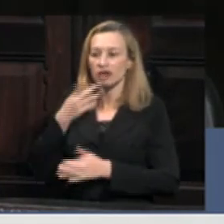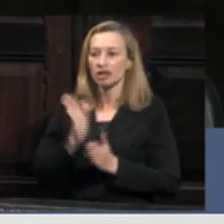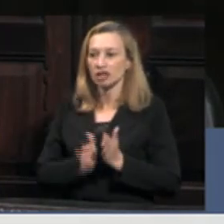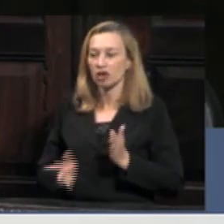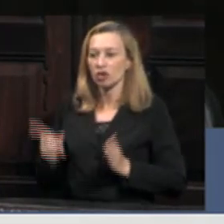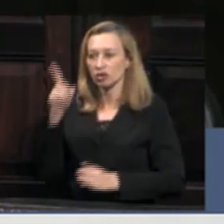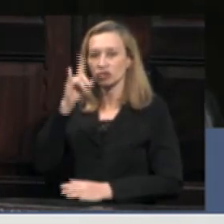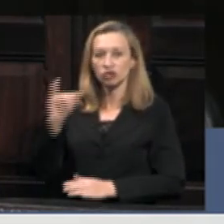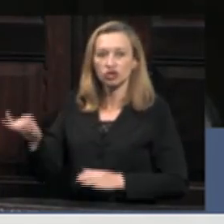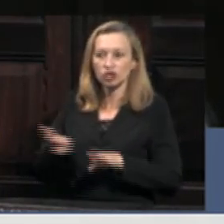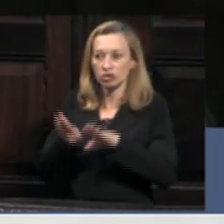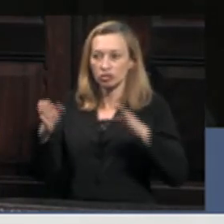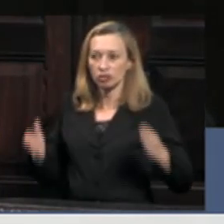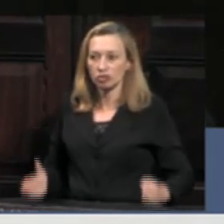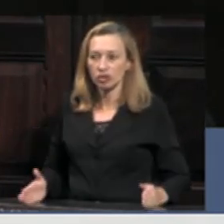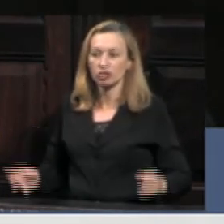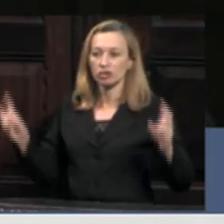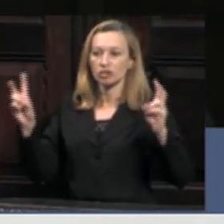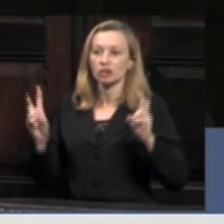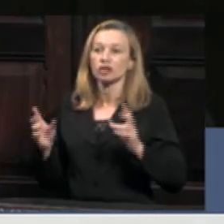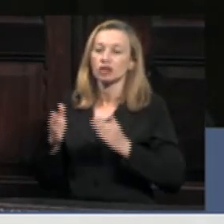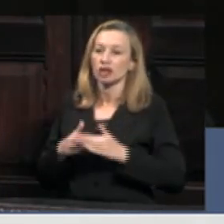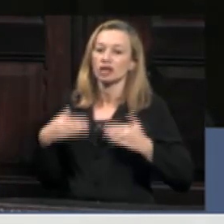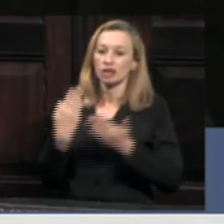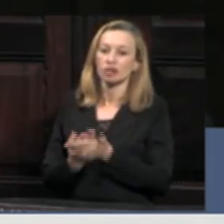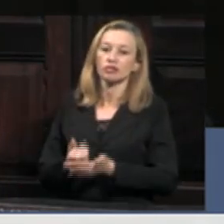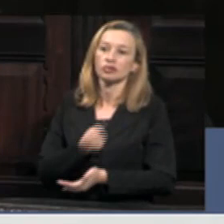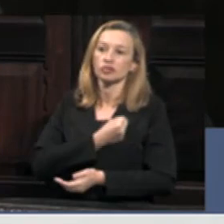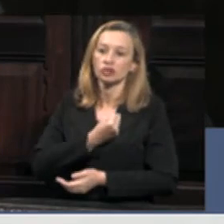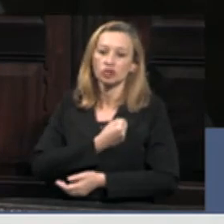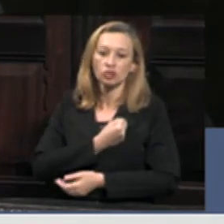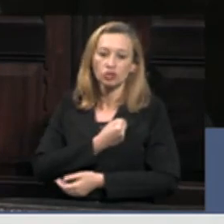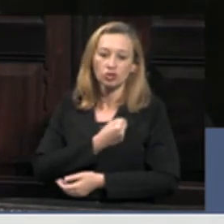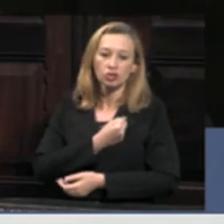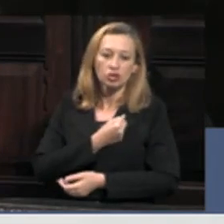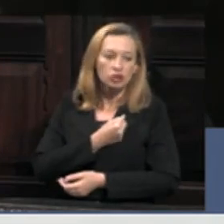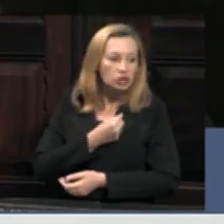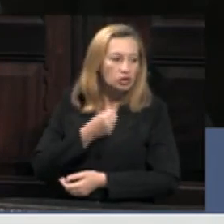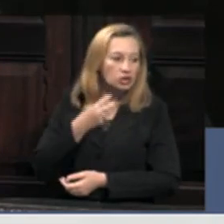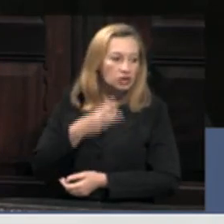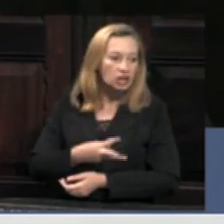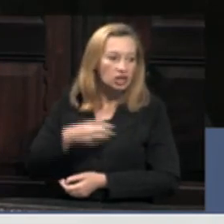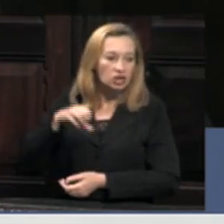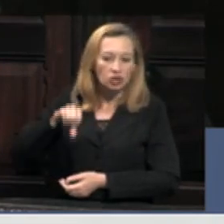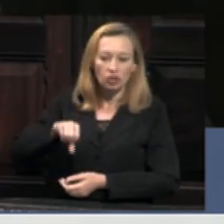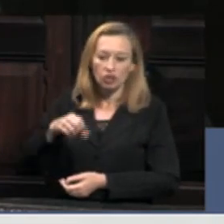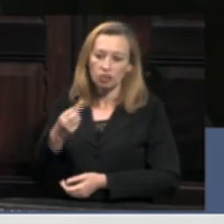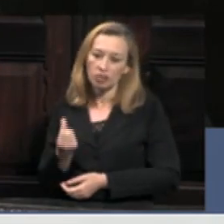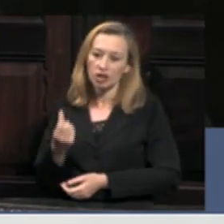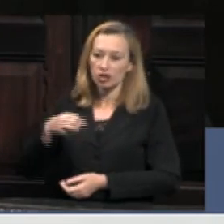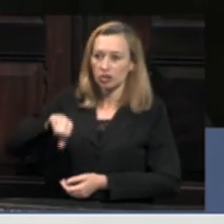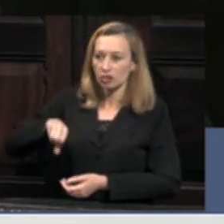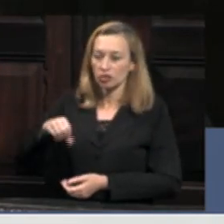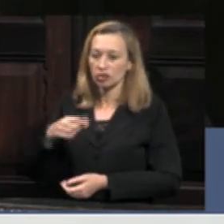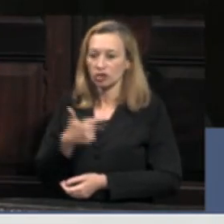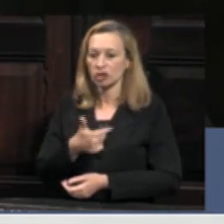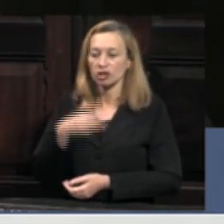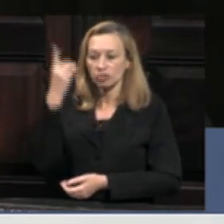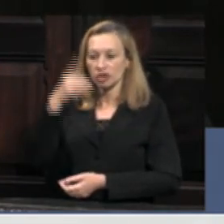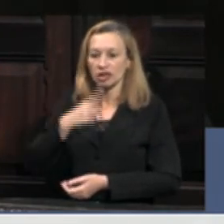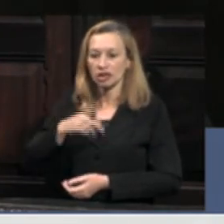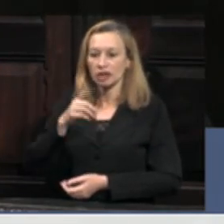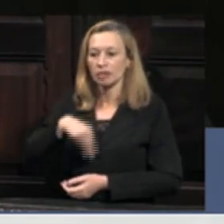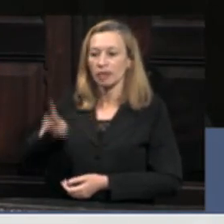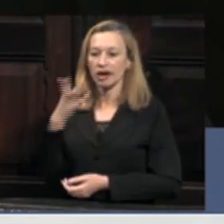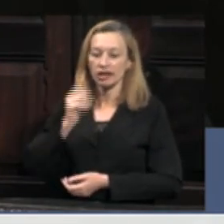há sobre a mesa os seguintes requerimentos. Requer a inclusão na ordem do dia do projeto de lei 3969/2018, deputada Marta Rocha. Senhores que